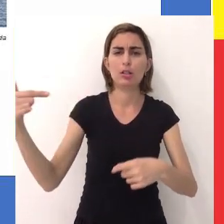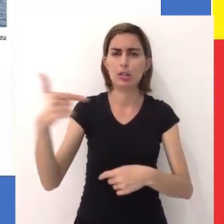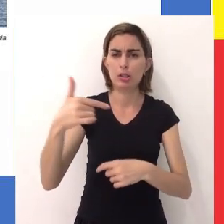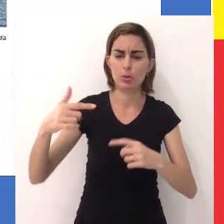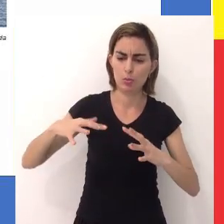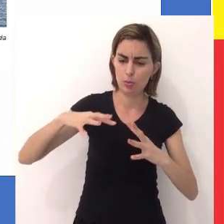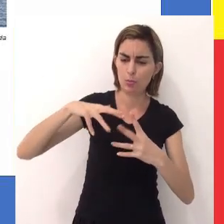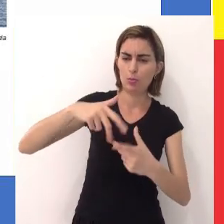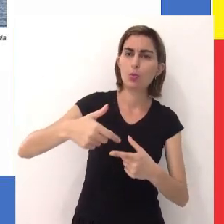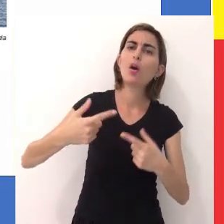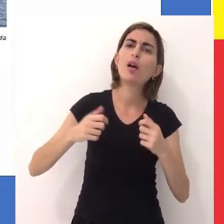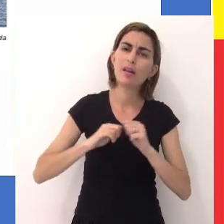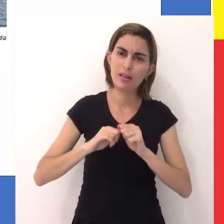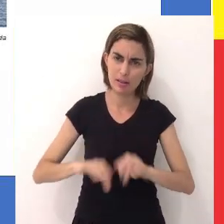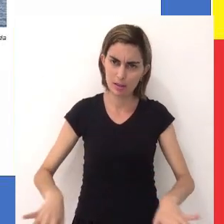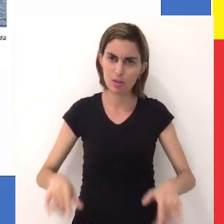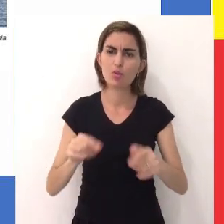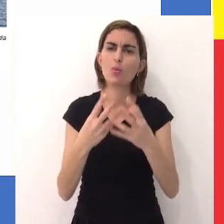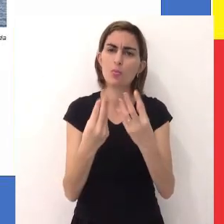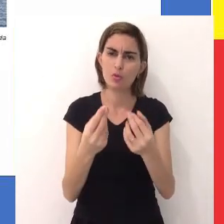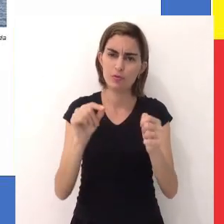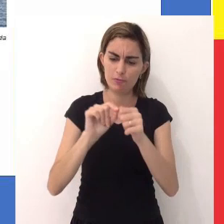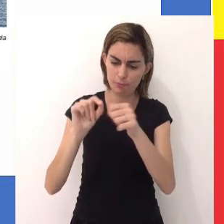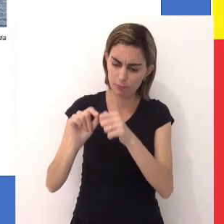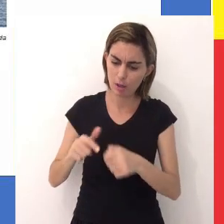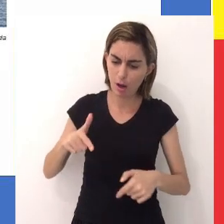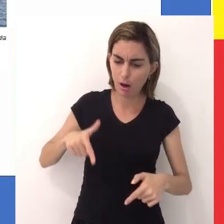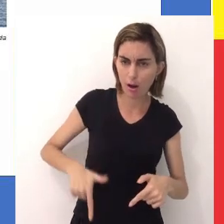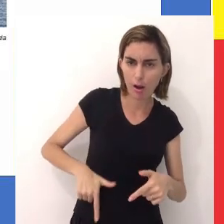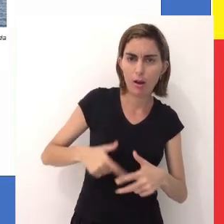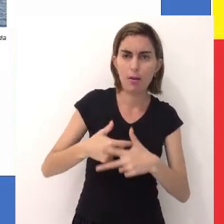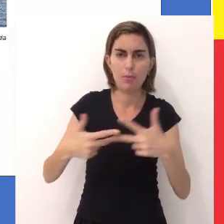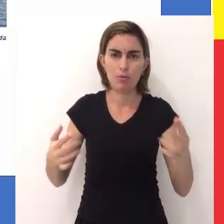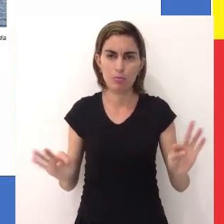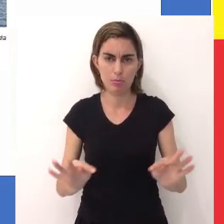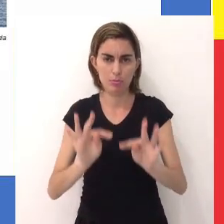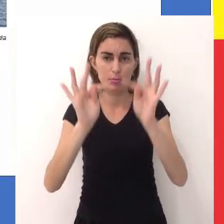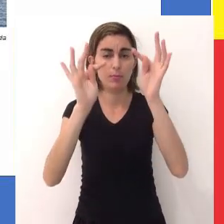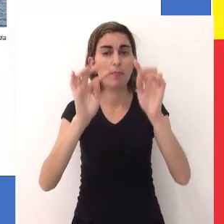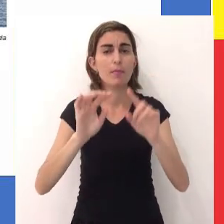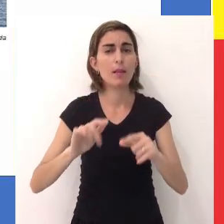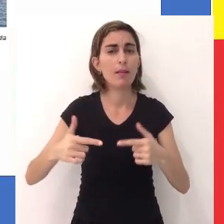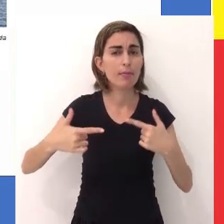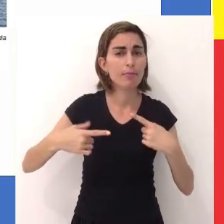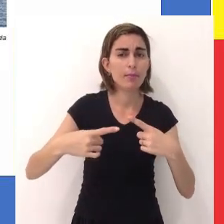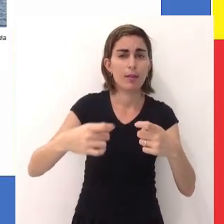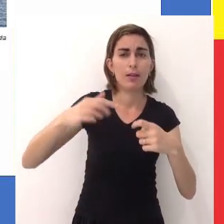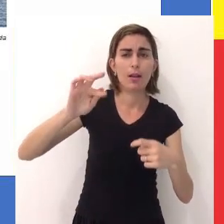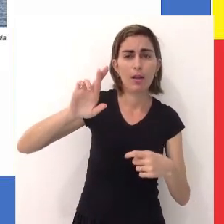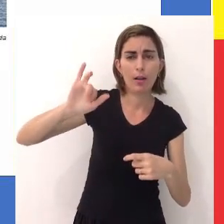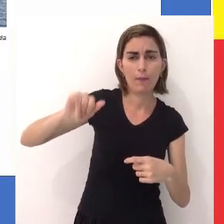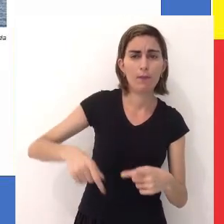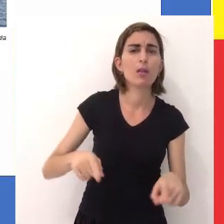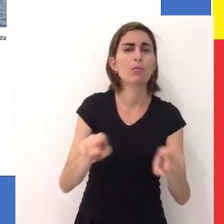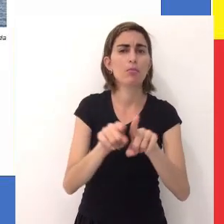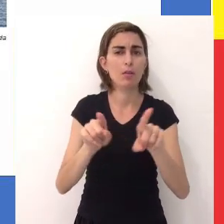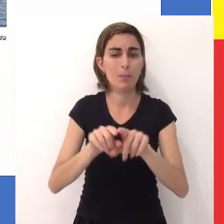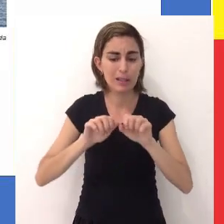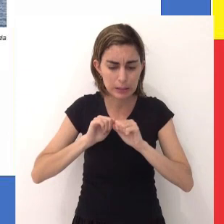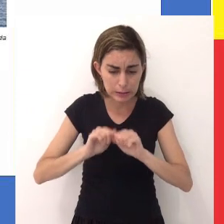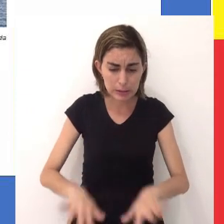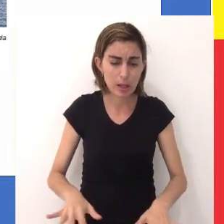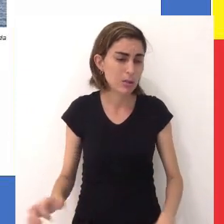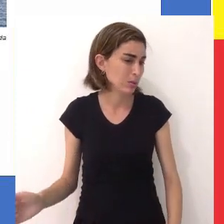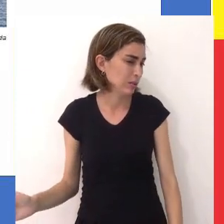Guerra Mundial se gastou muito produzindo armas, tá, para guerrear, tecnologias. Na Guerra Fria a gente vai ter também um